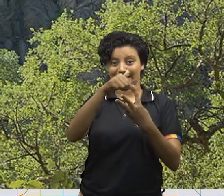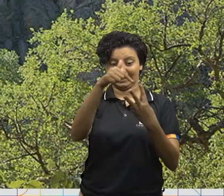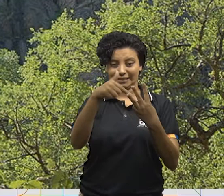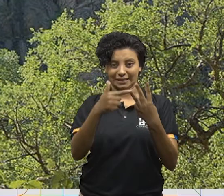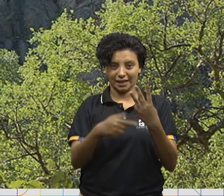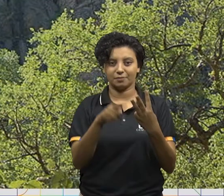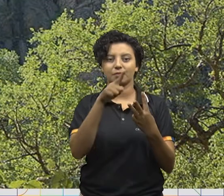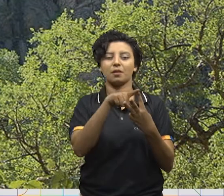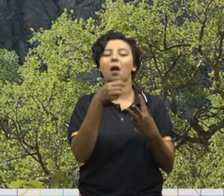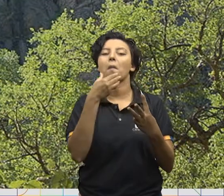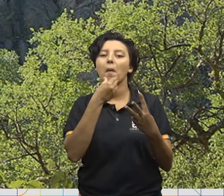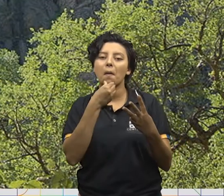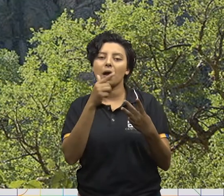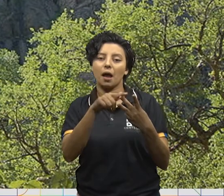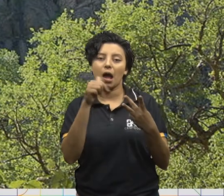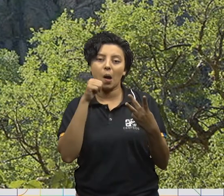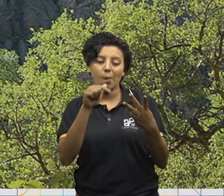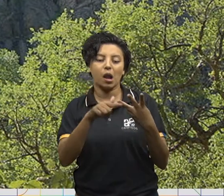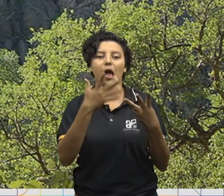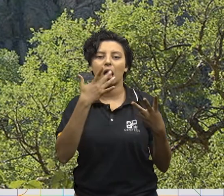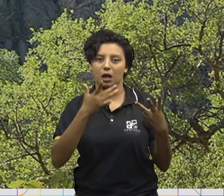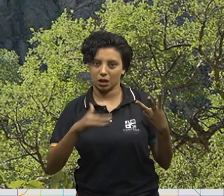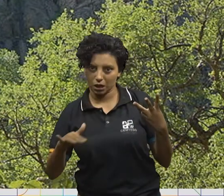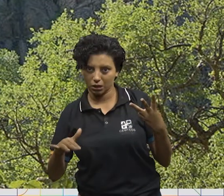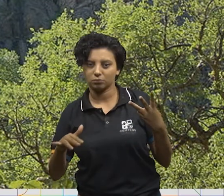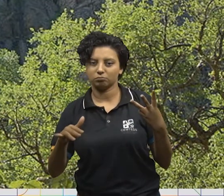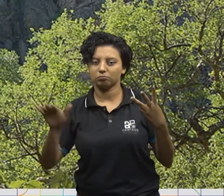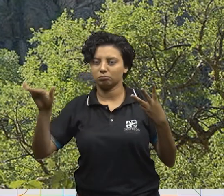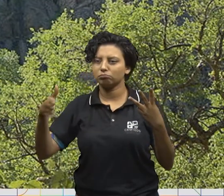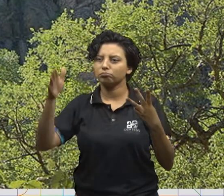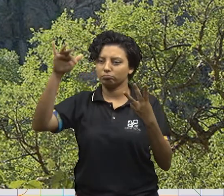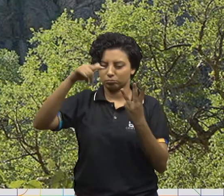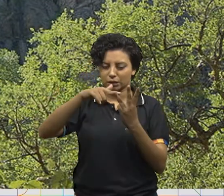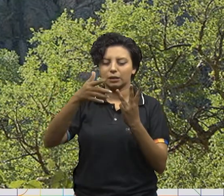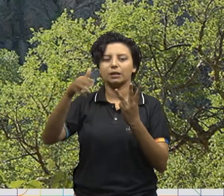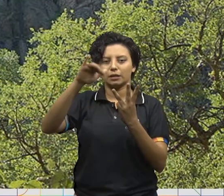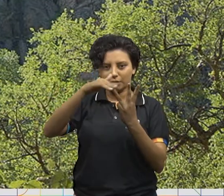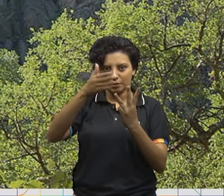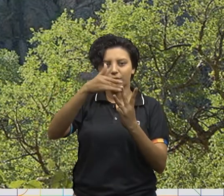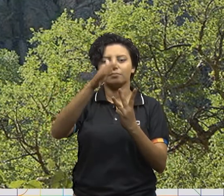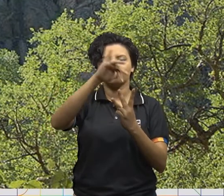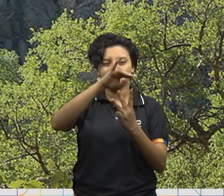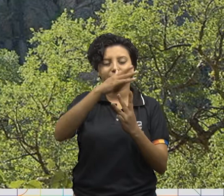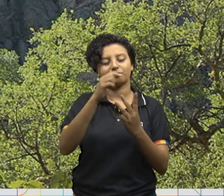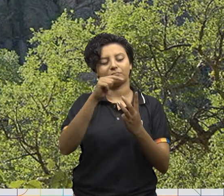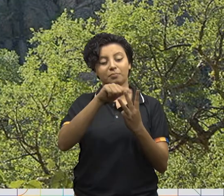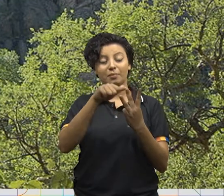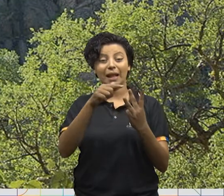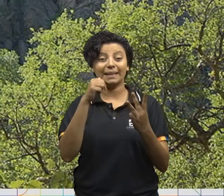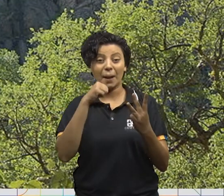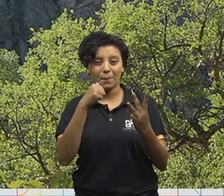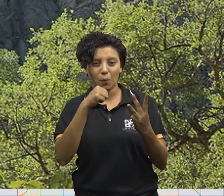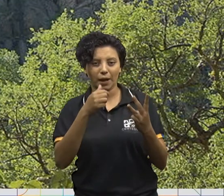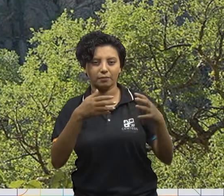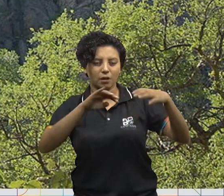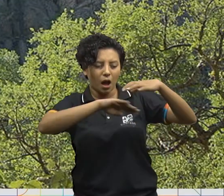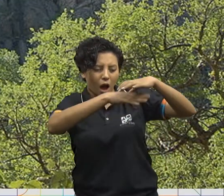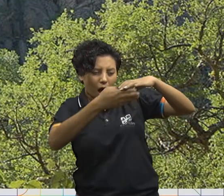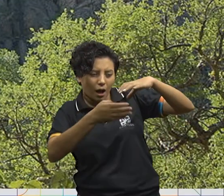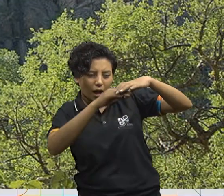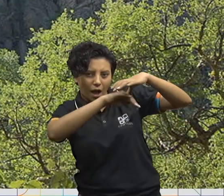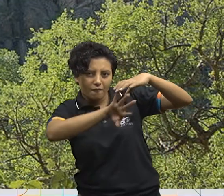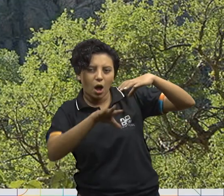masculina, a feminina e a criança. Eles acreditam que nas cavernas da colina feminina, os deuses